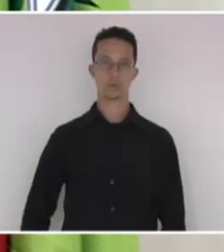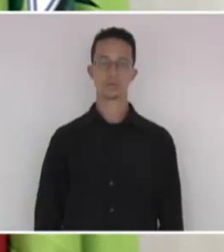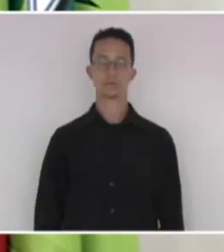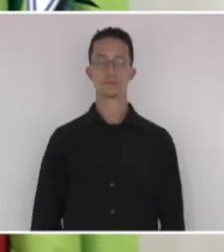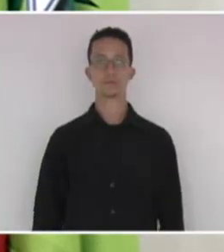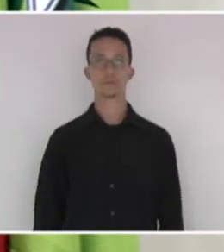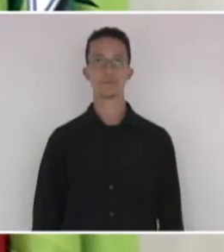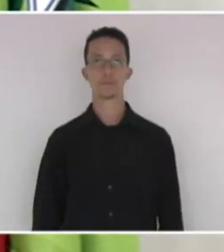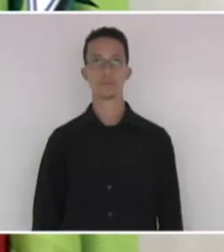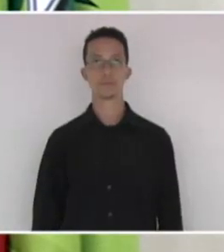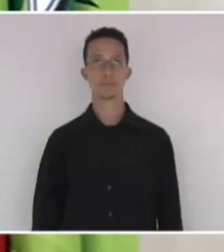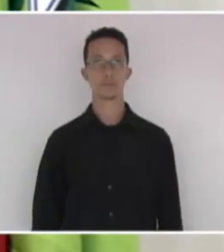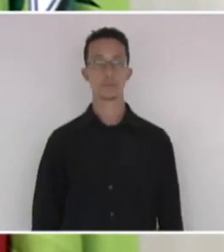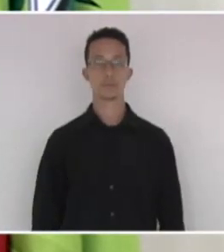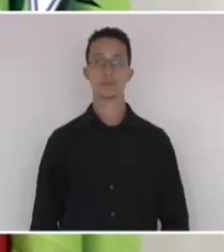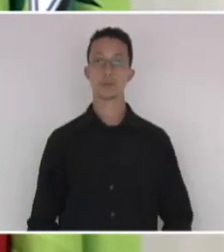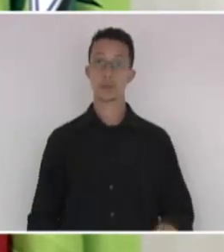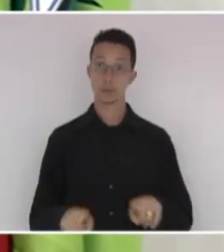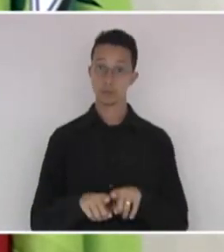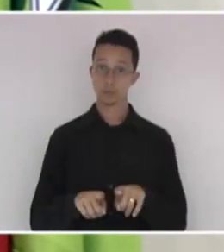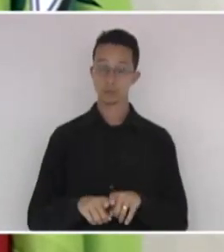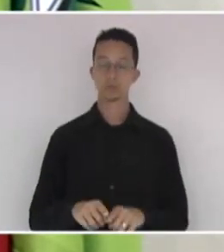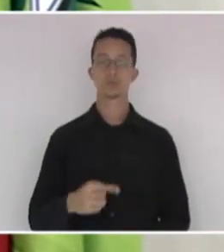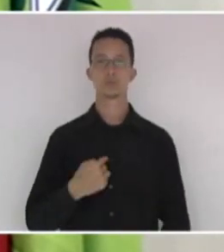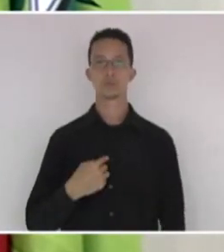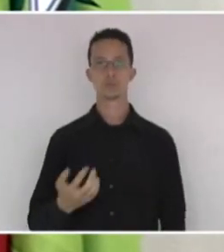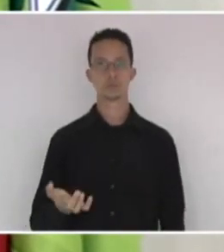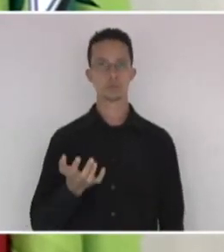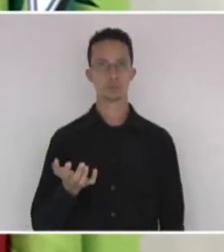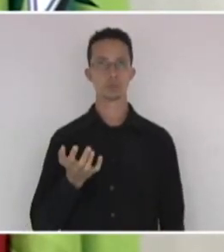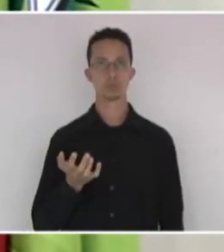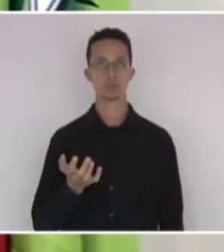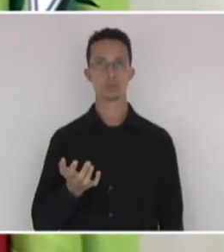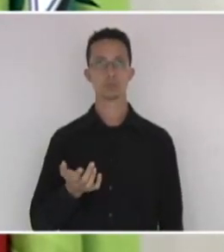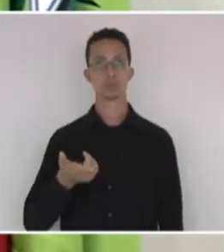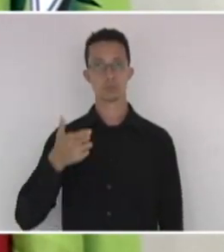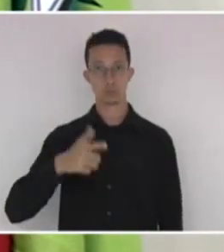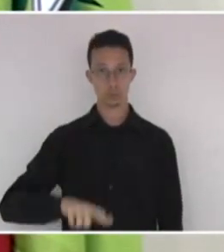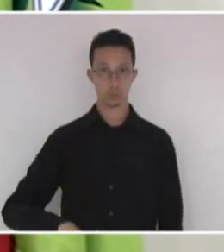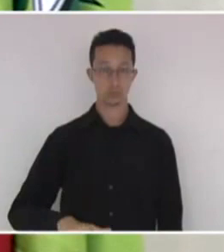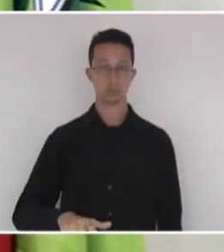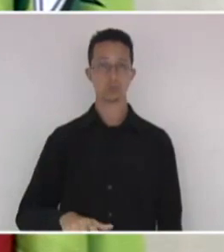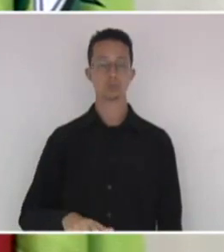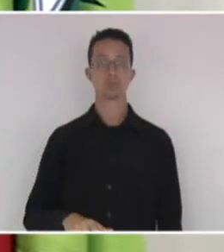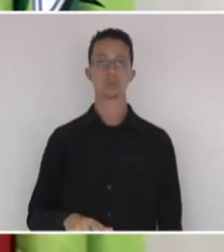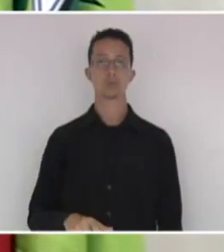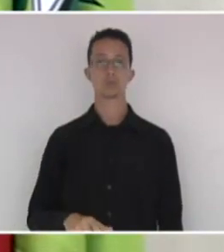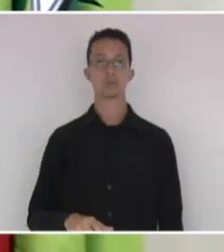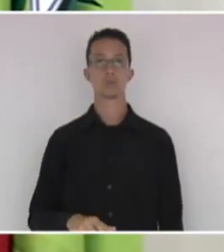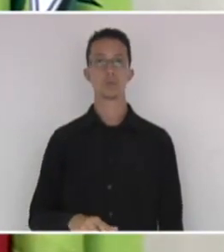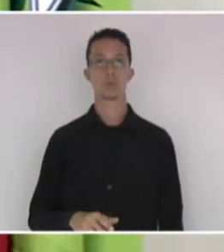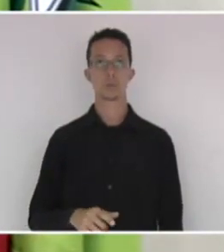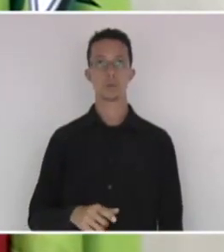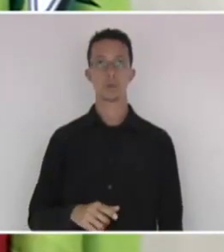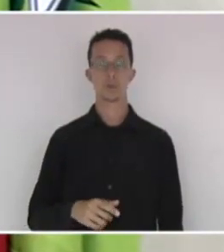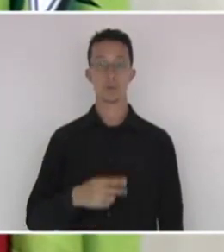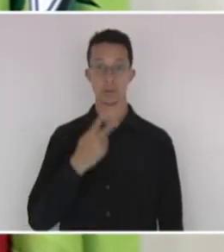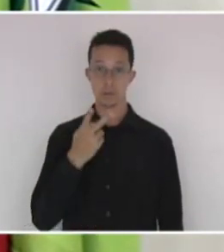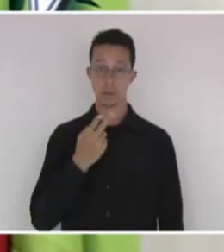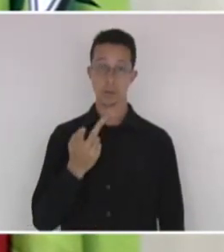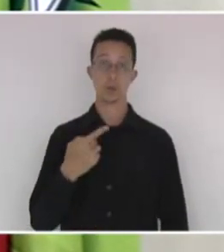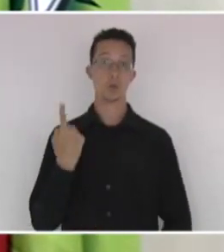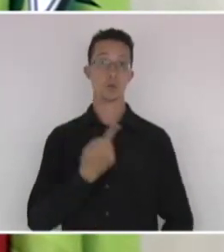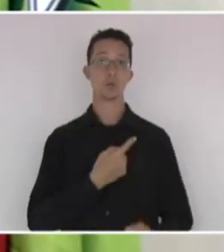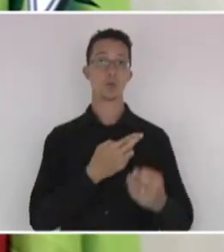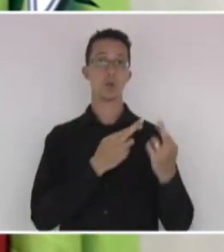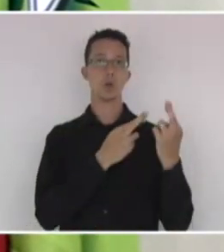senhores deputados, eu gostaria, mais uma vez aqui, de ratificar o nosso compromisso com a